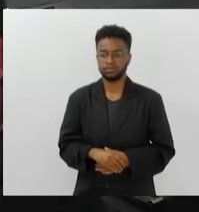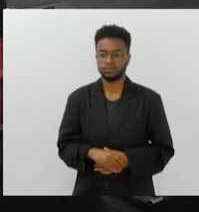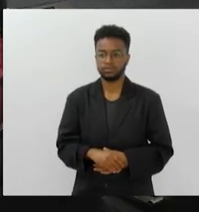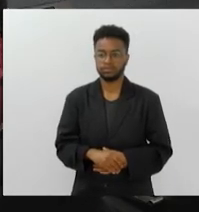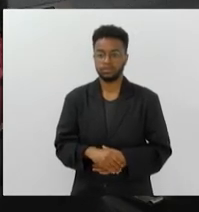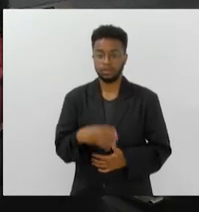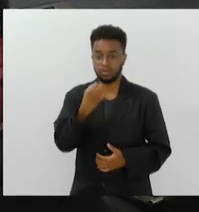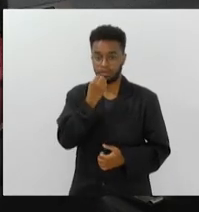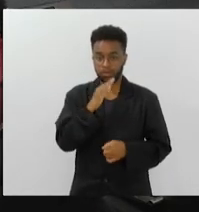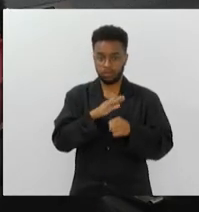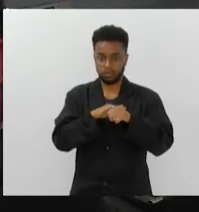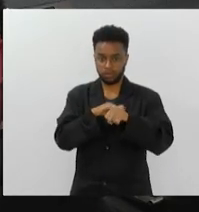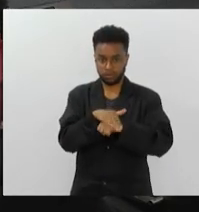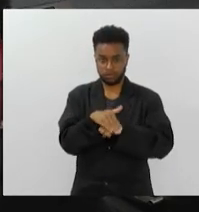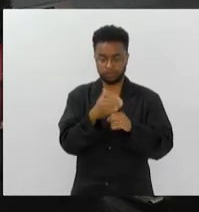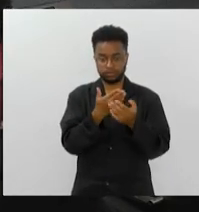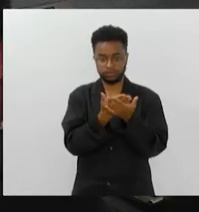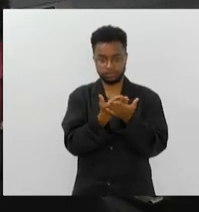Boa noite a todos.